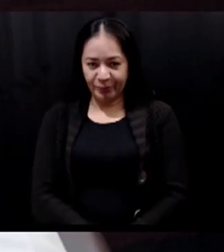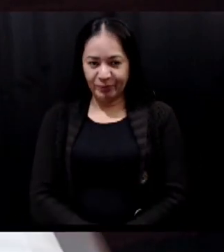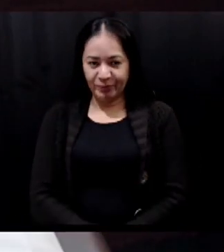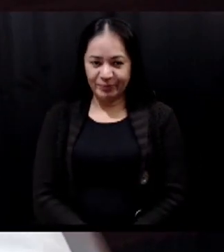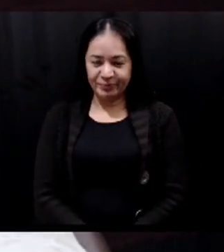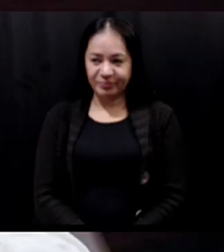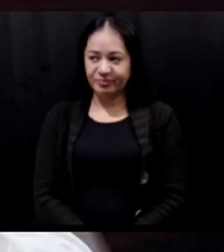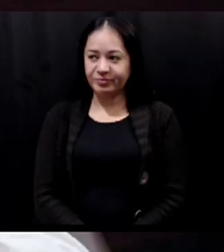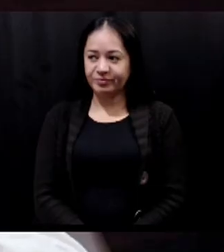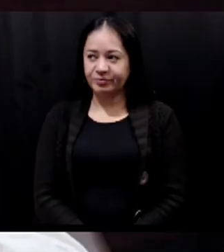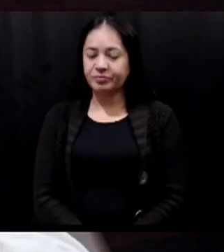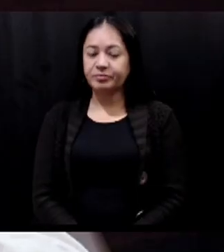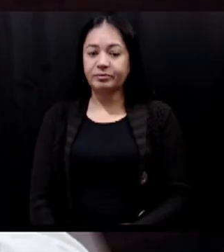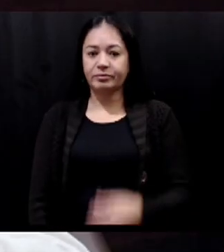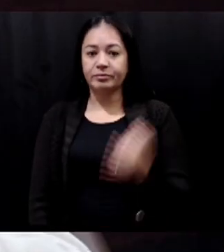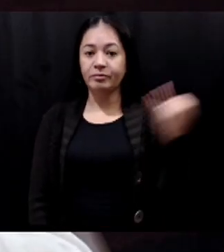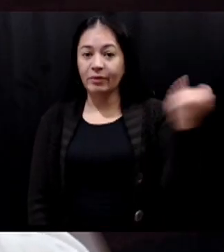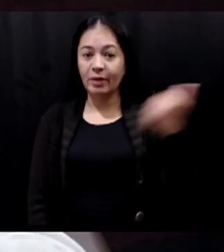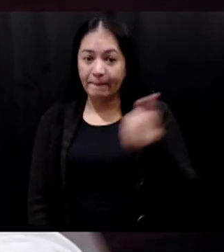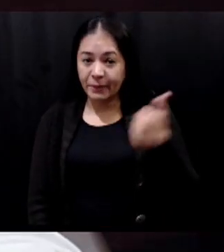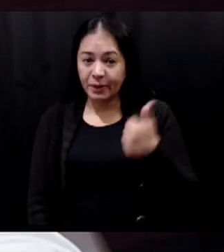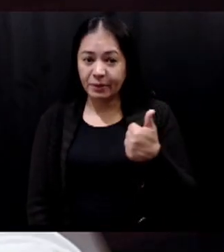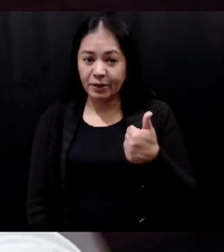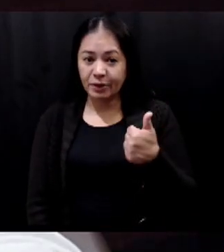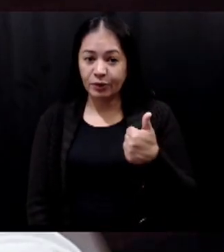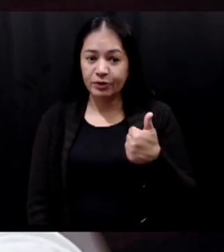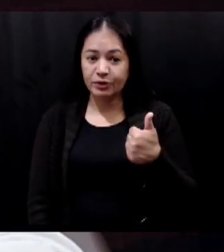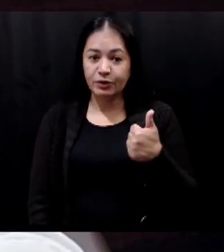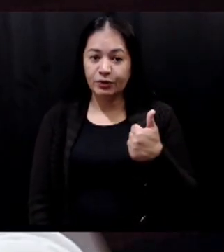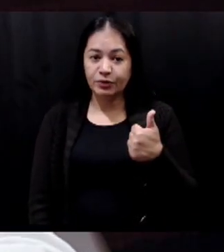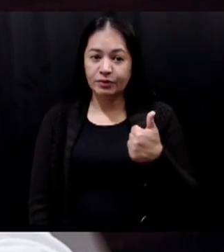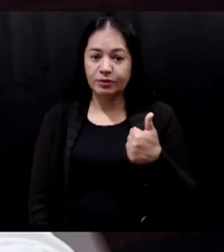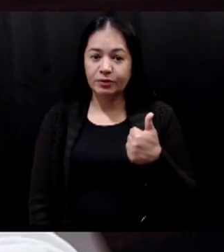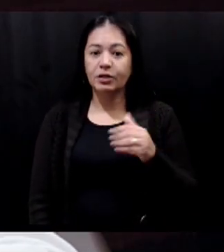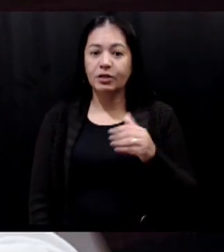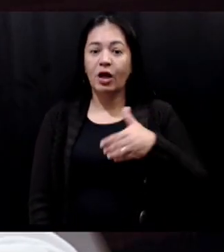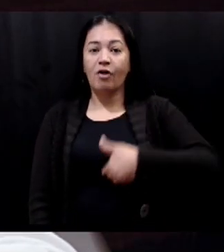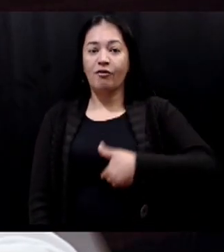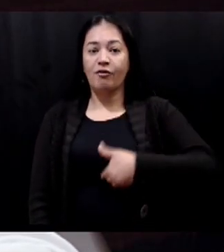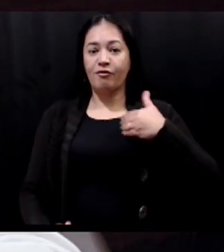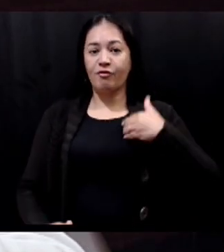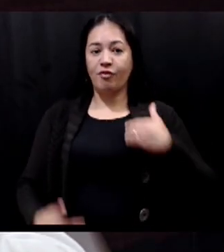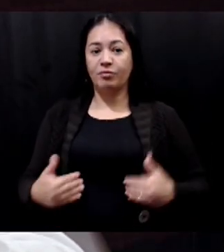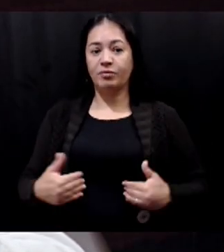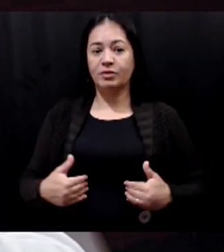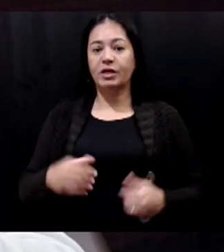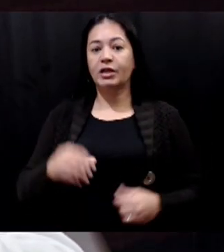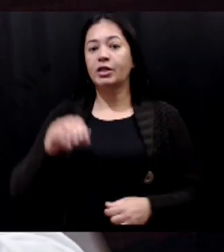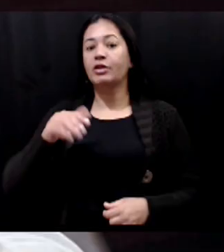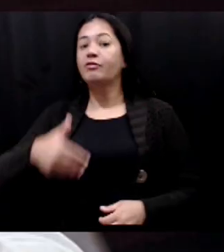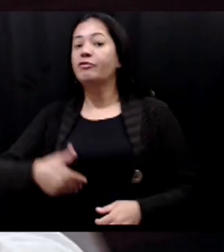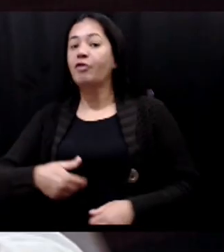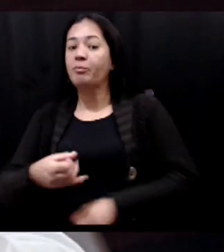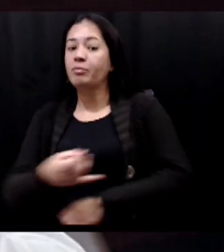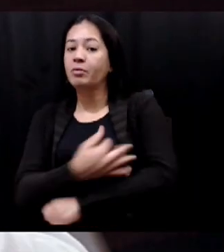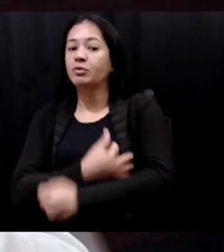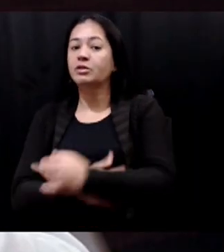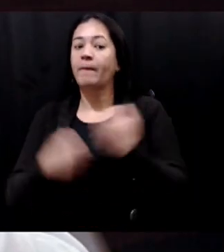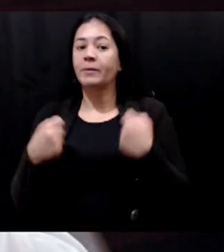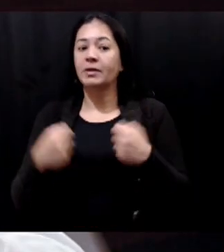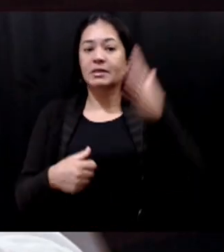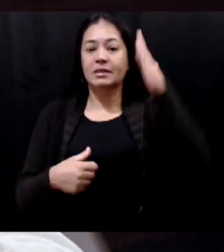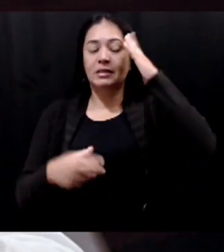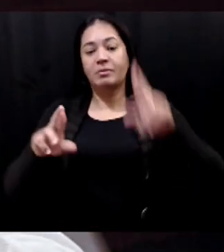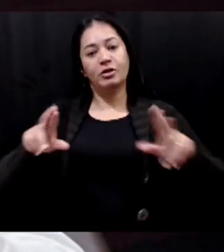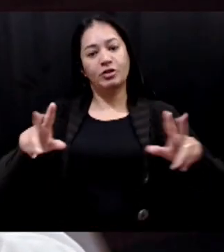gente precisa distinguir é o que é fome fisiológica e o que é fome emocional. Uhum. Porque na fome fisiológica, nós